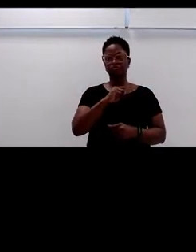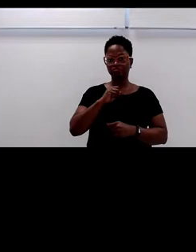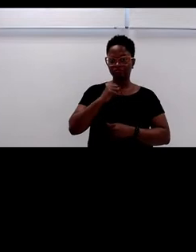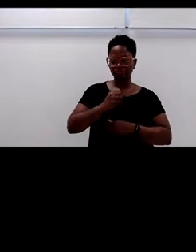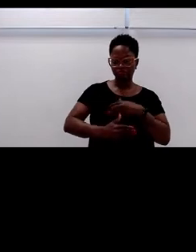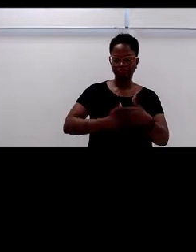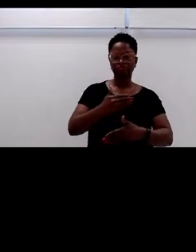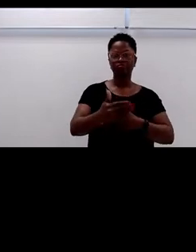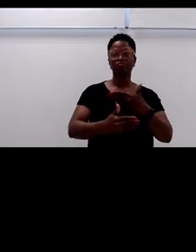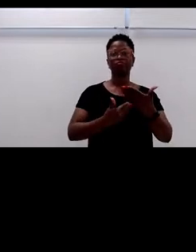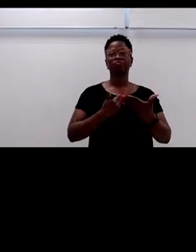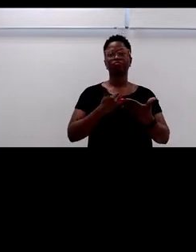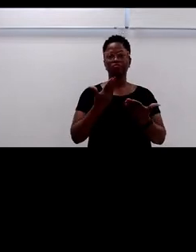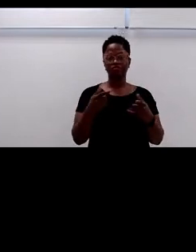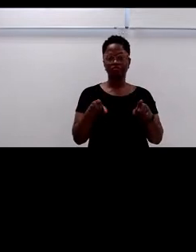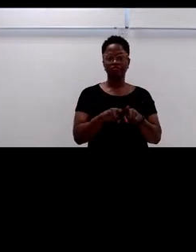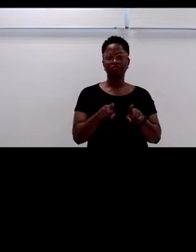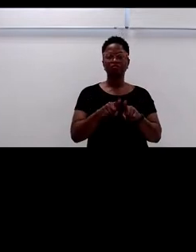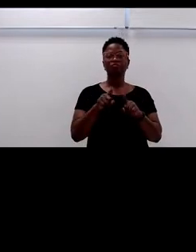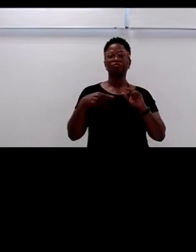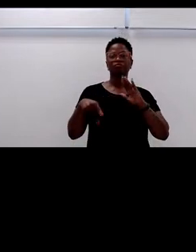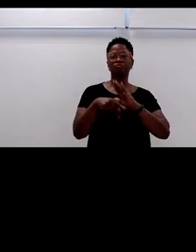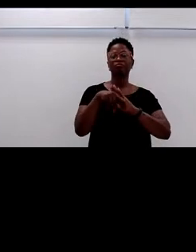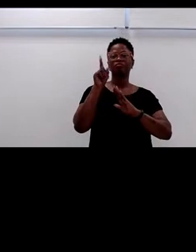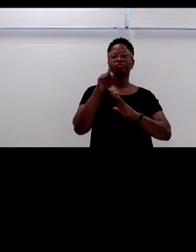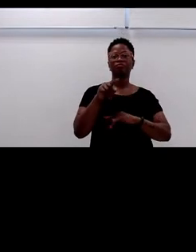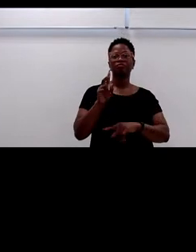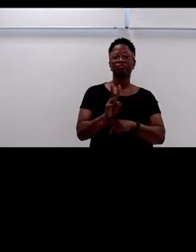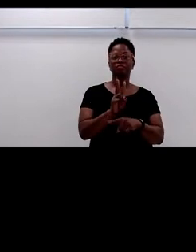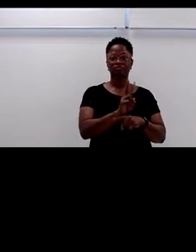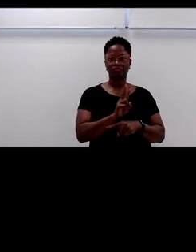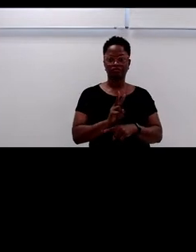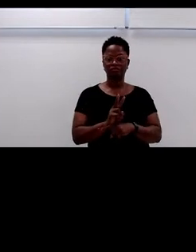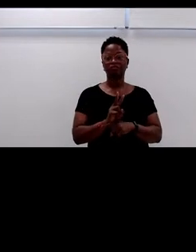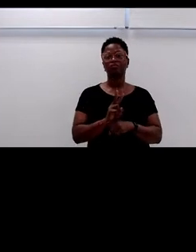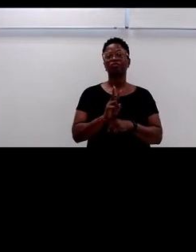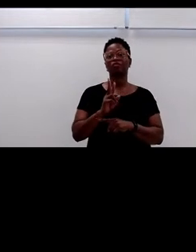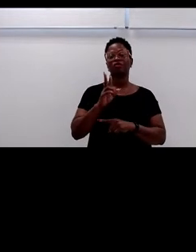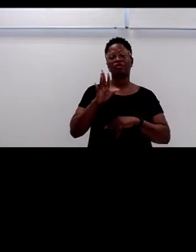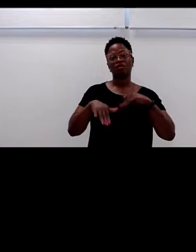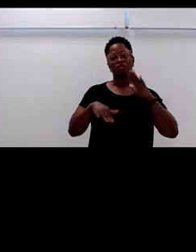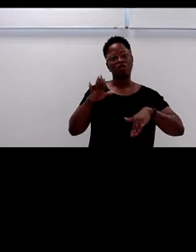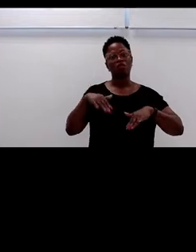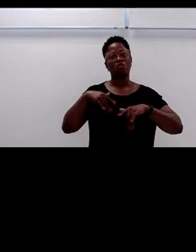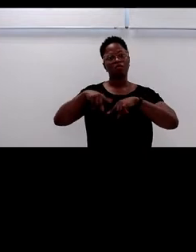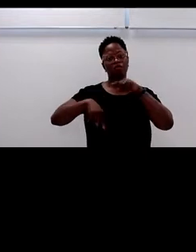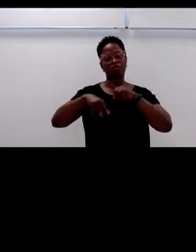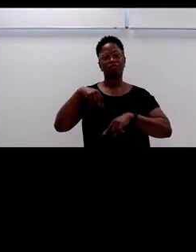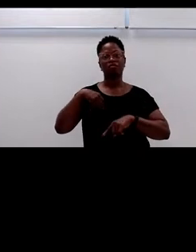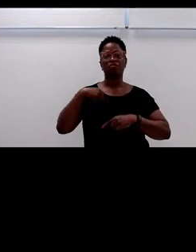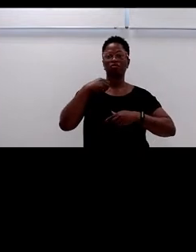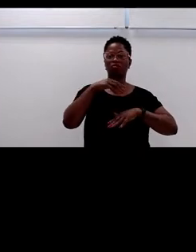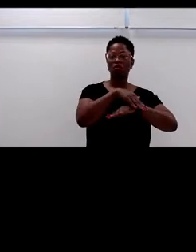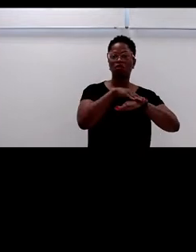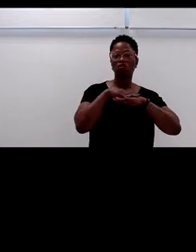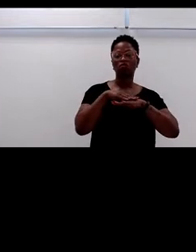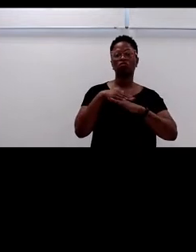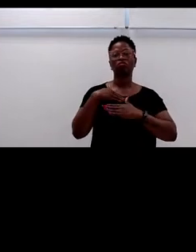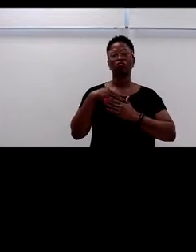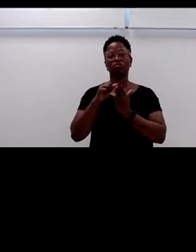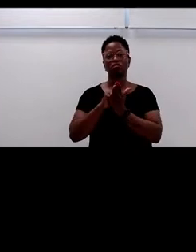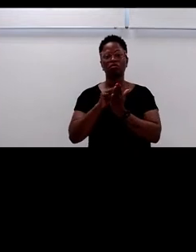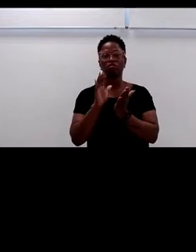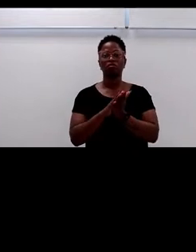então, poder atuar nas obras de conservação e restauração. Entre uma fala, um material, uma anotação dele, é